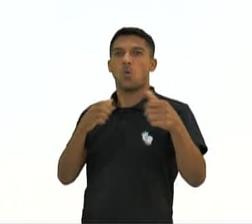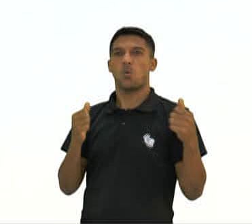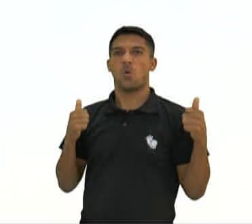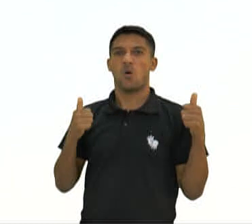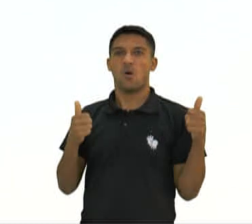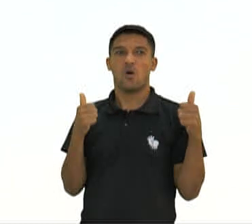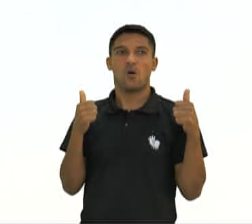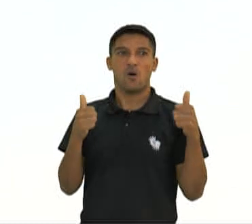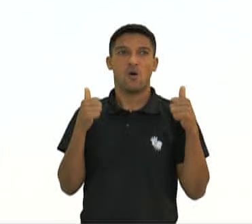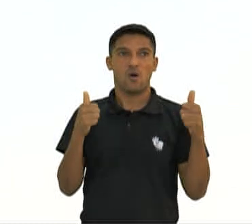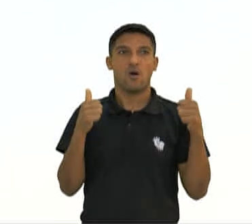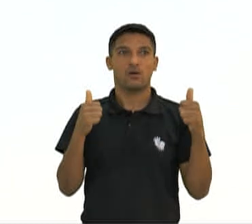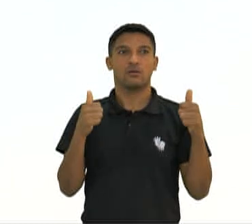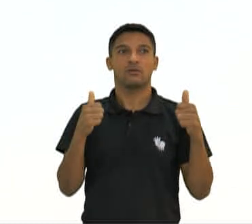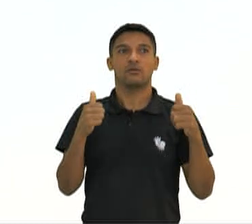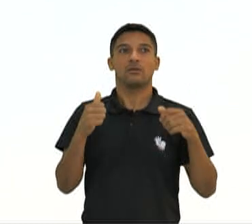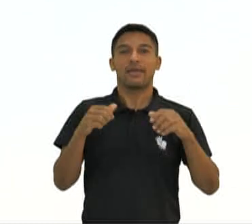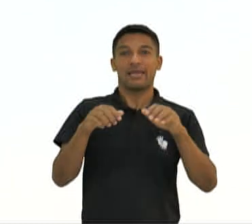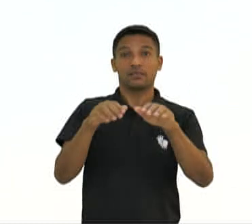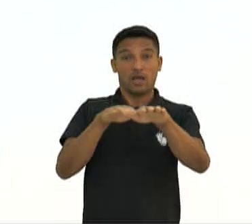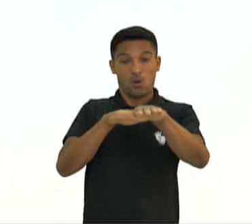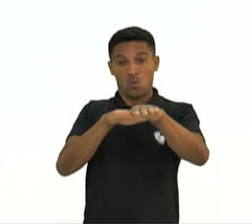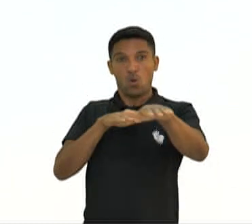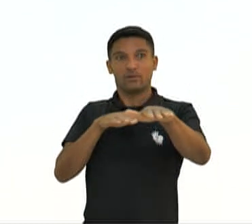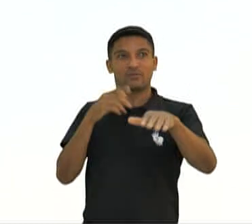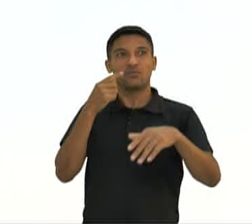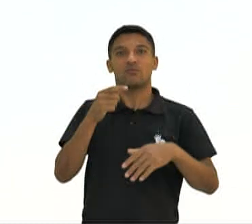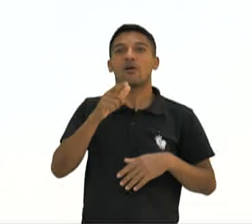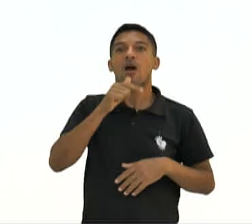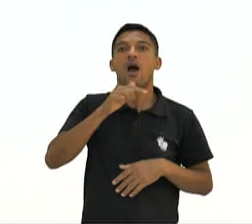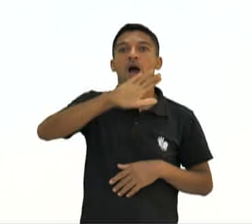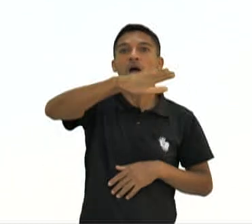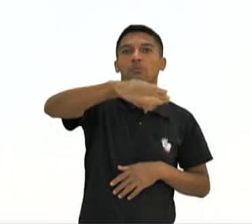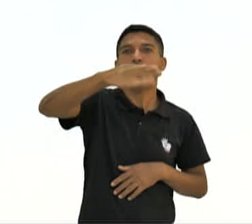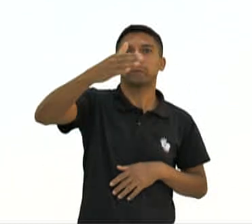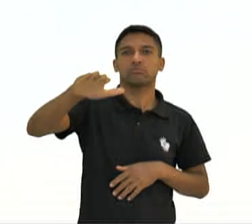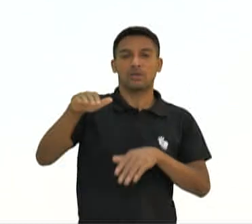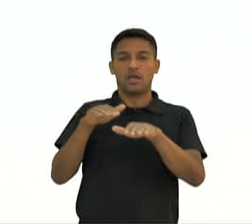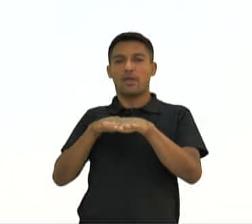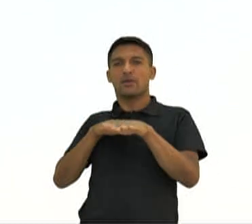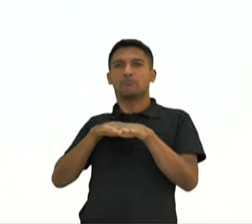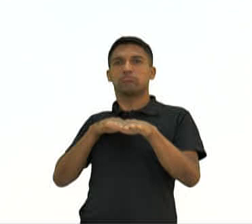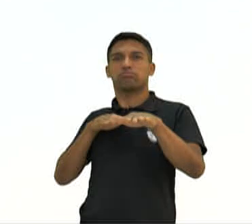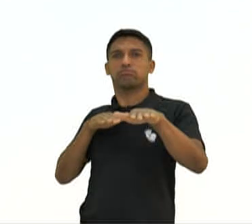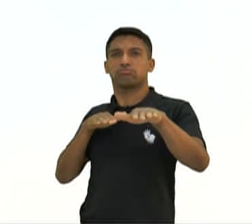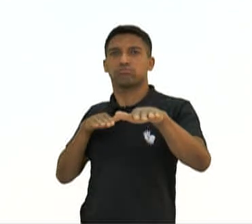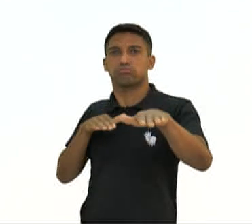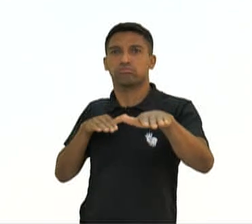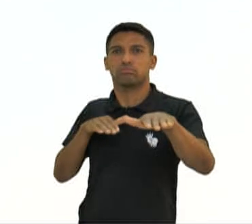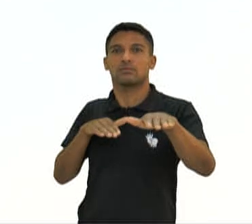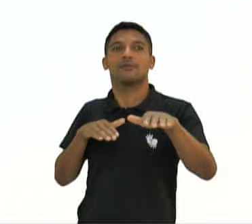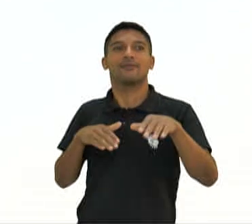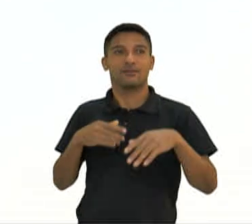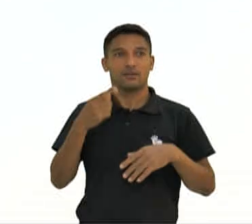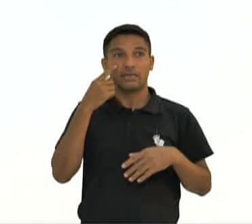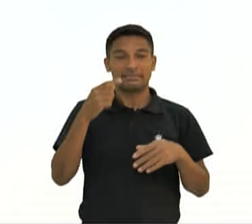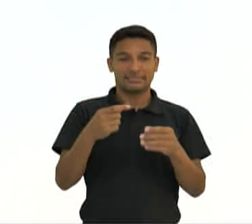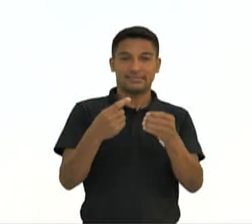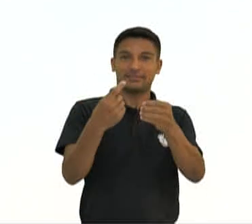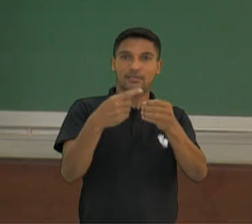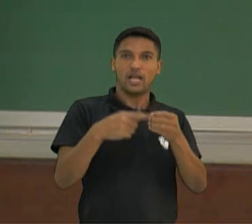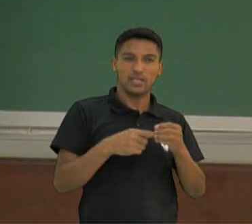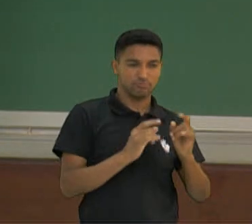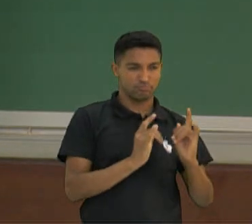tem proximidade com o oceano, né? Oceano glacial. E é uma cidade que, na imagem aqui, a gente vê que tem uma boa